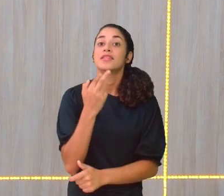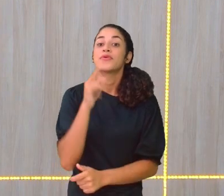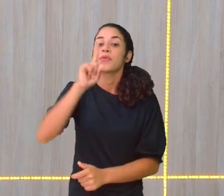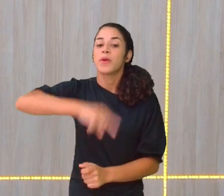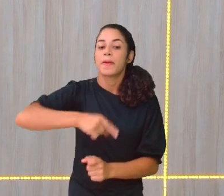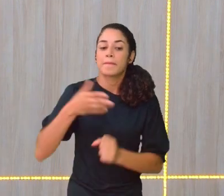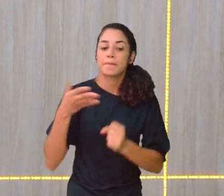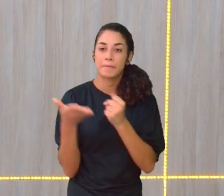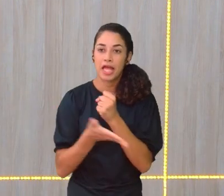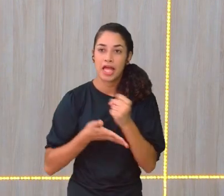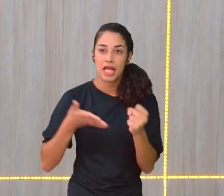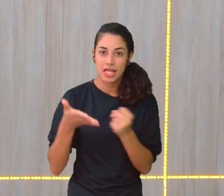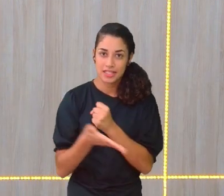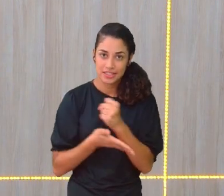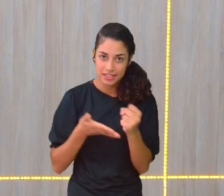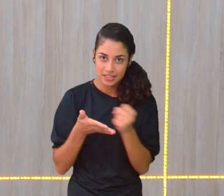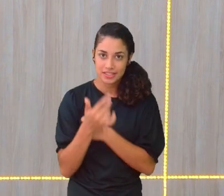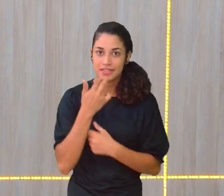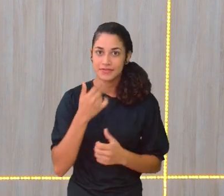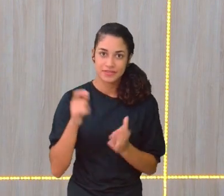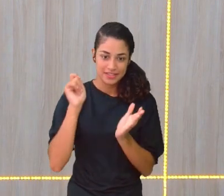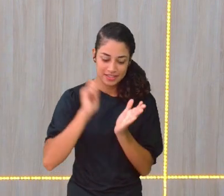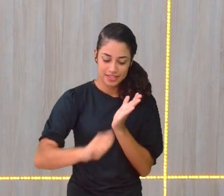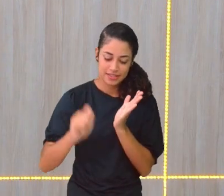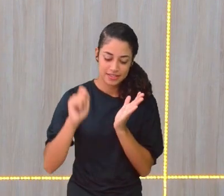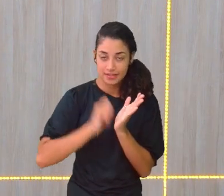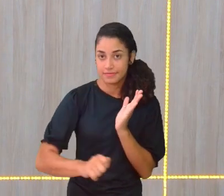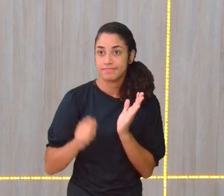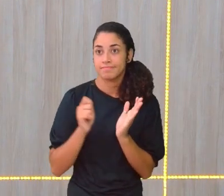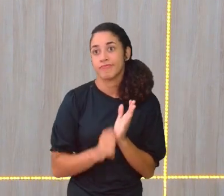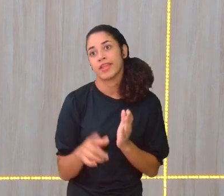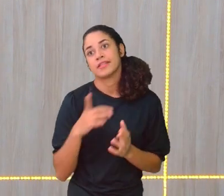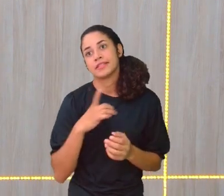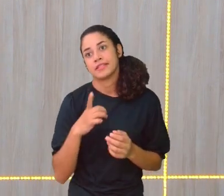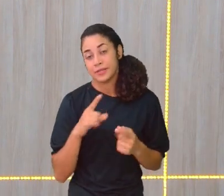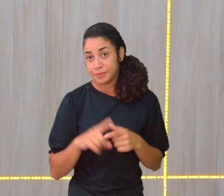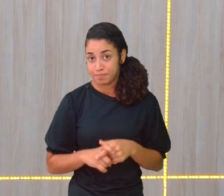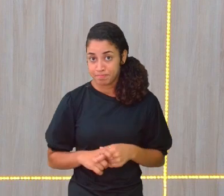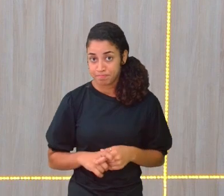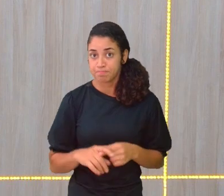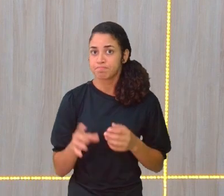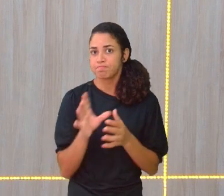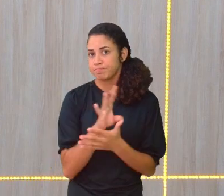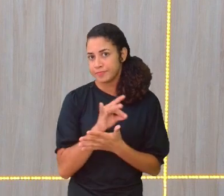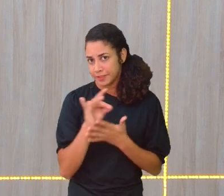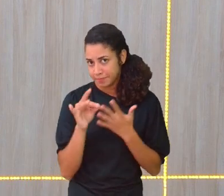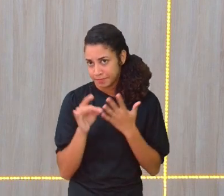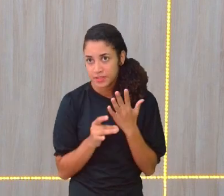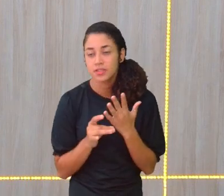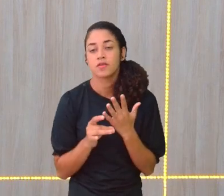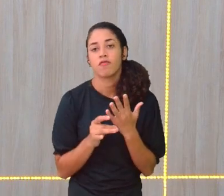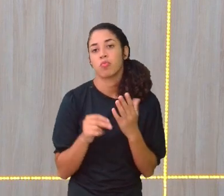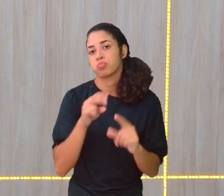base da língua escrita, não é? Ela tem, não é, usos específicos, né, da modalidade